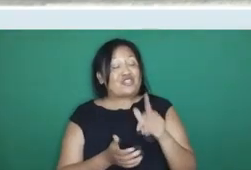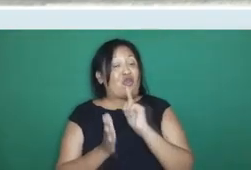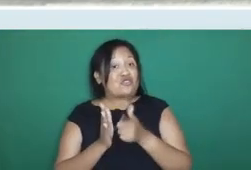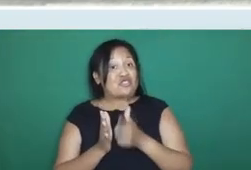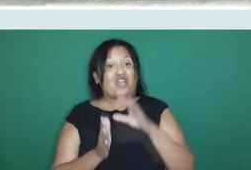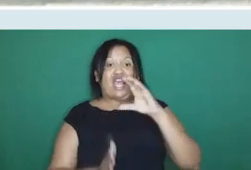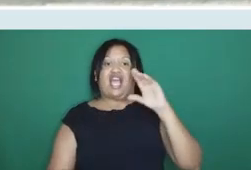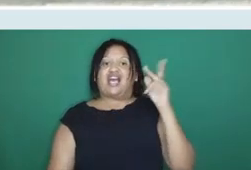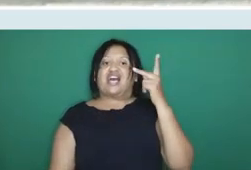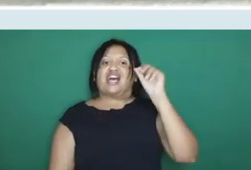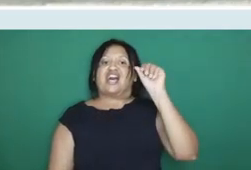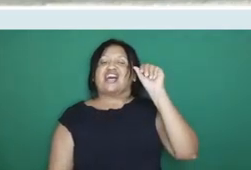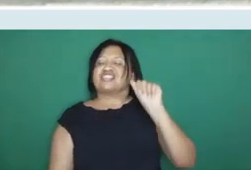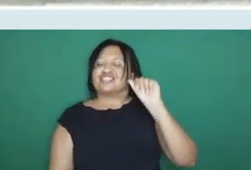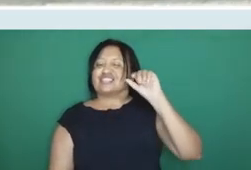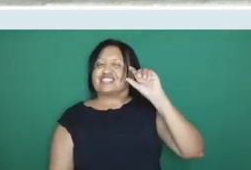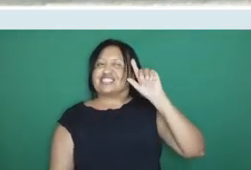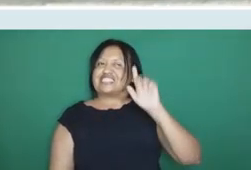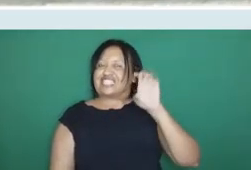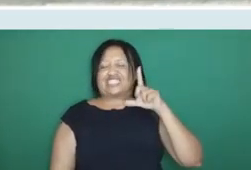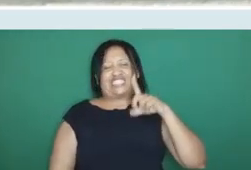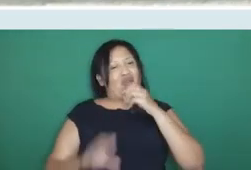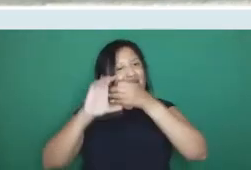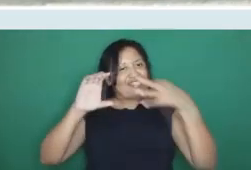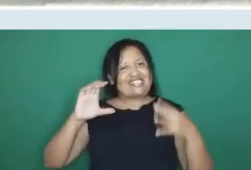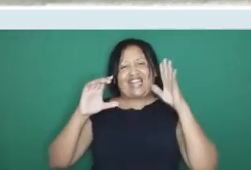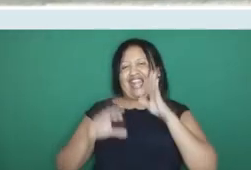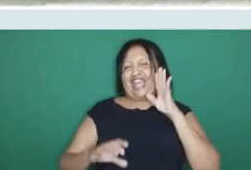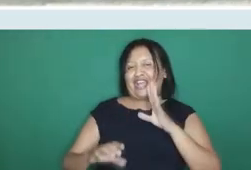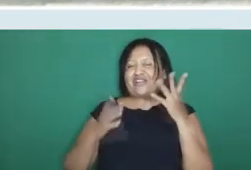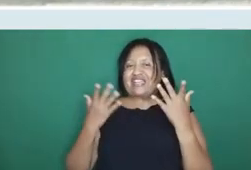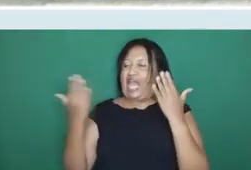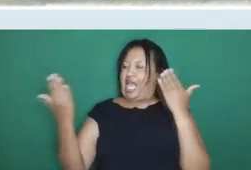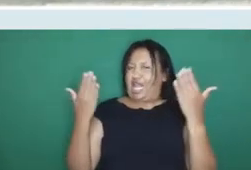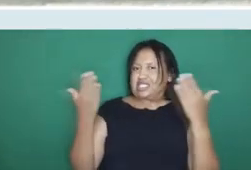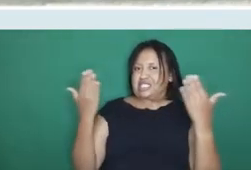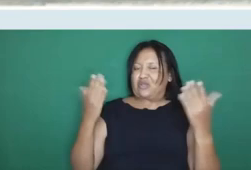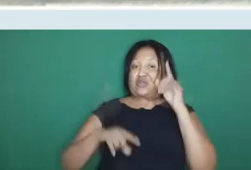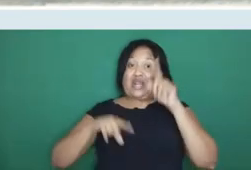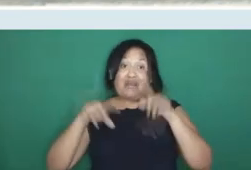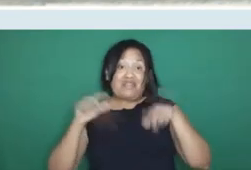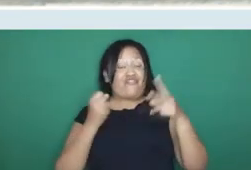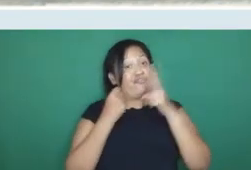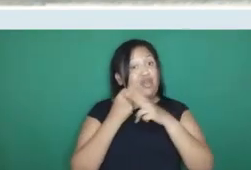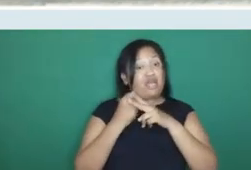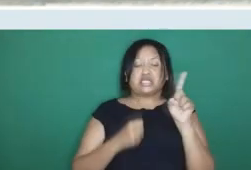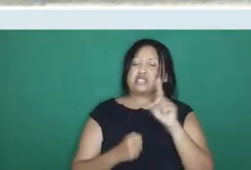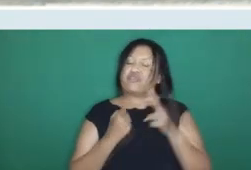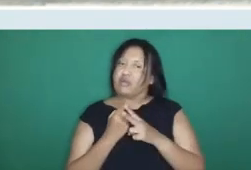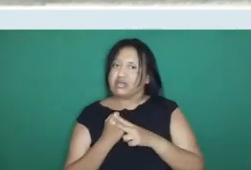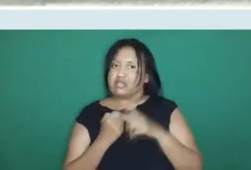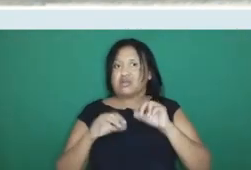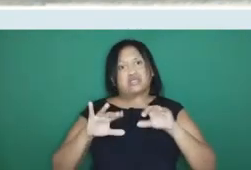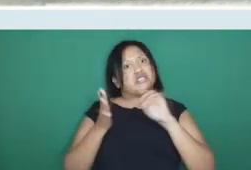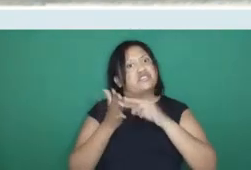gênero charge o gênero charge tem uma característica muito legal que é a relação entre os elementos verbais e não verbais ou seja